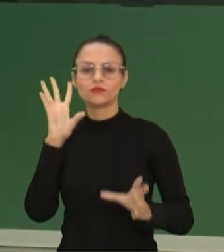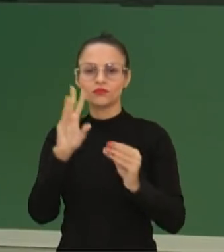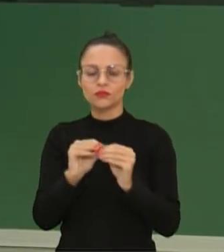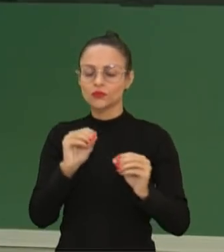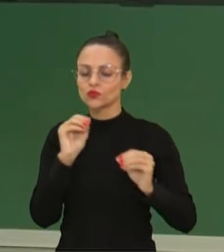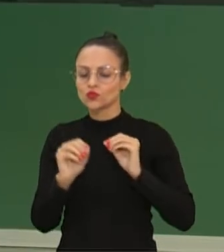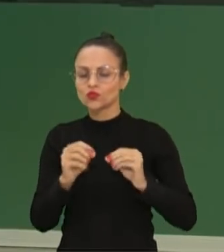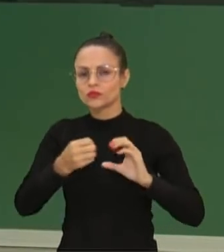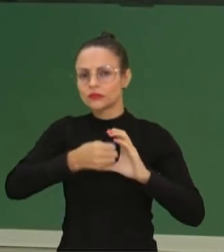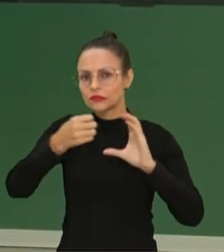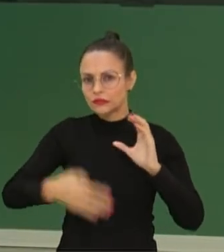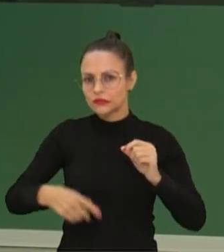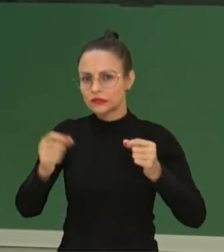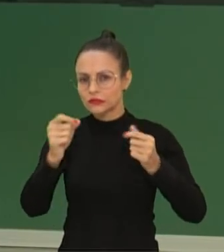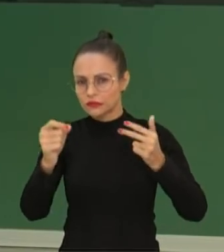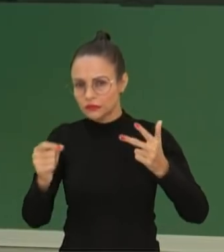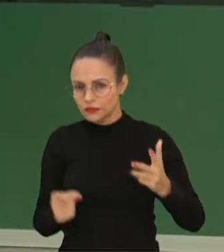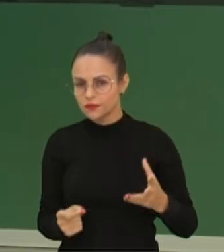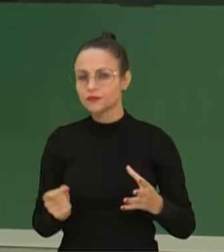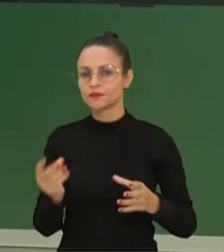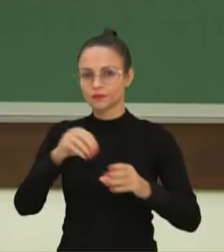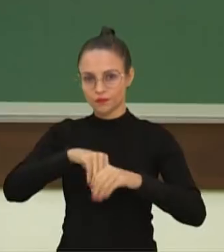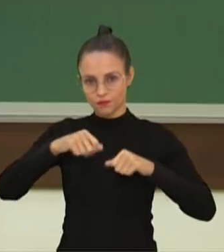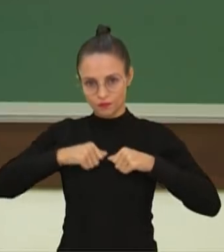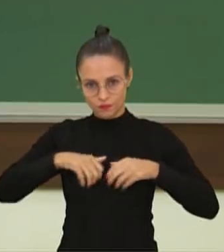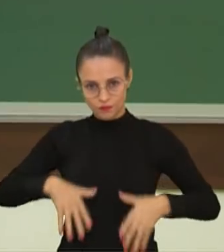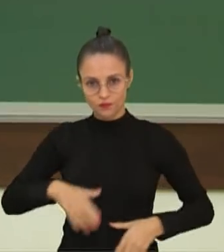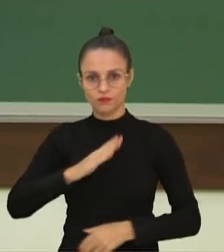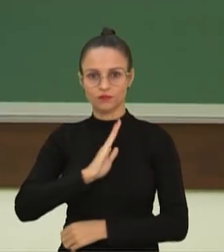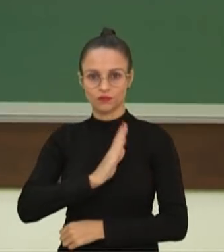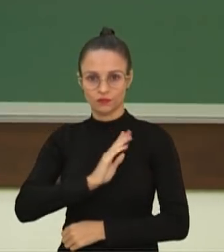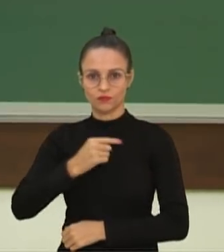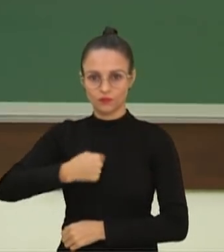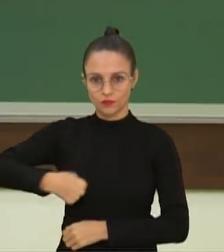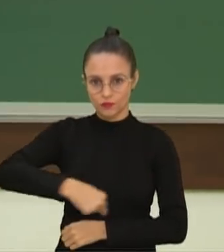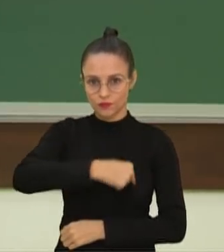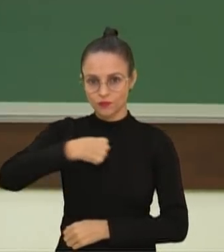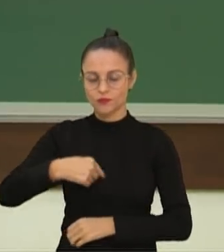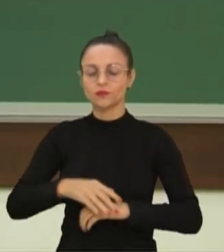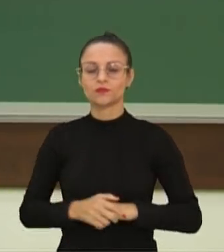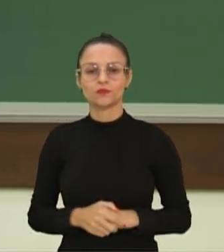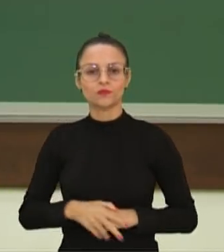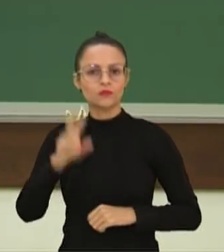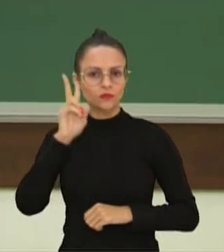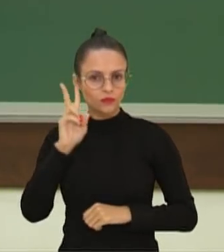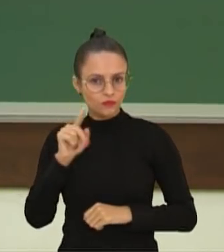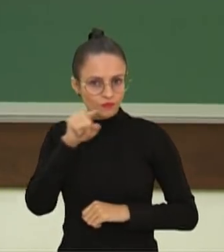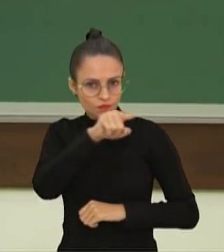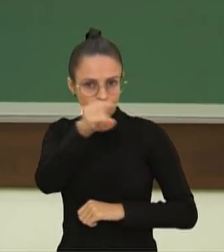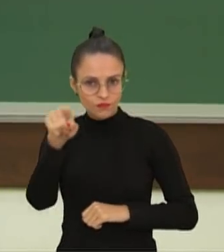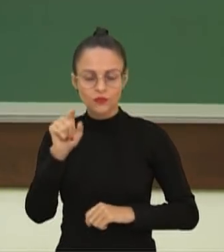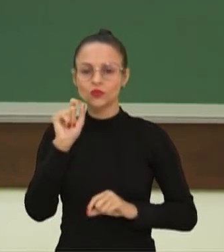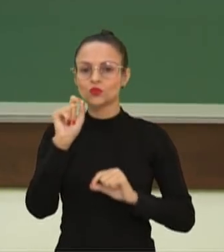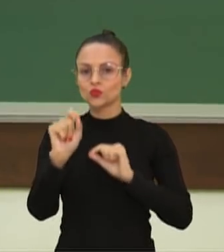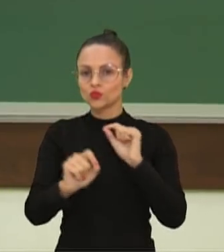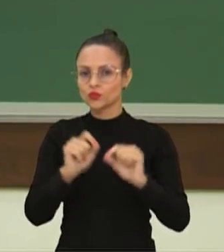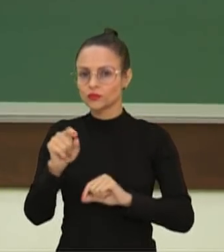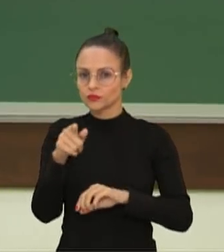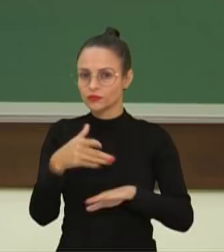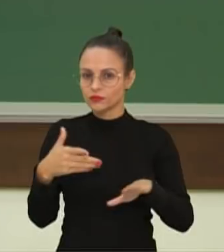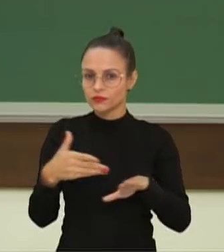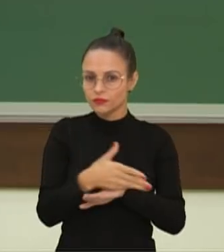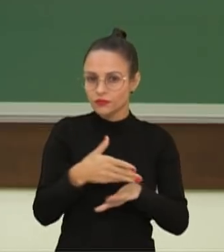desse sistema. Só lembrando aqui então a vocês, né, que os registros de vocês são muito importantes,